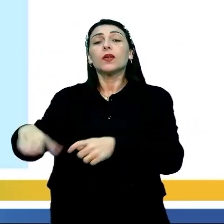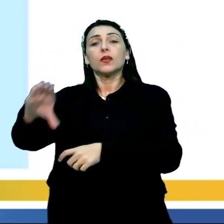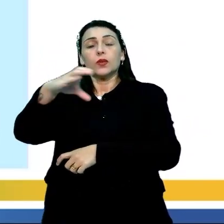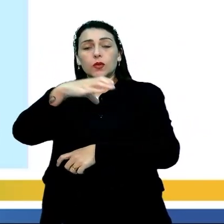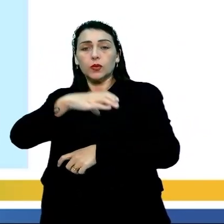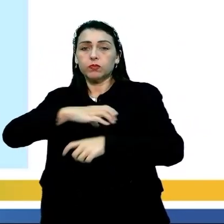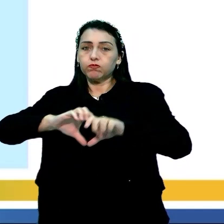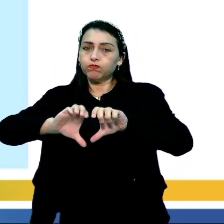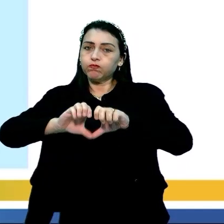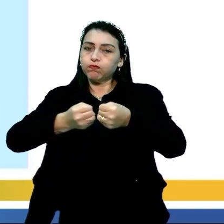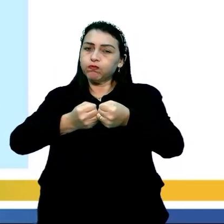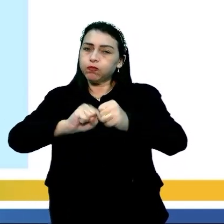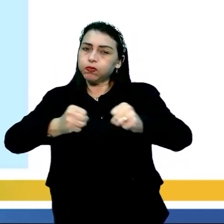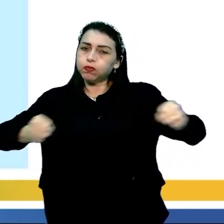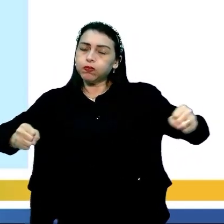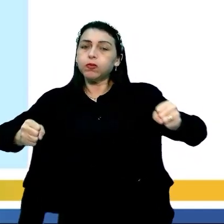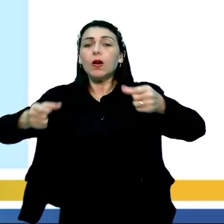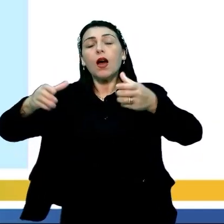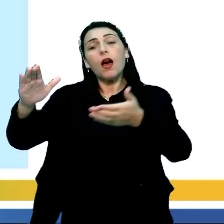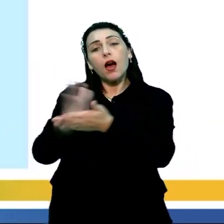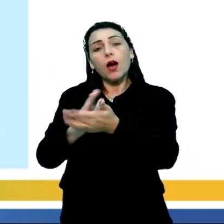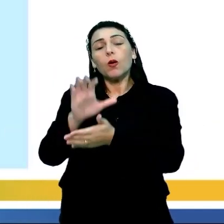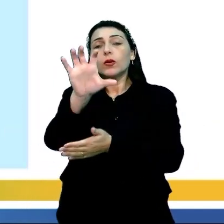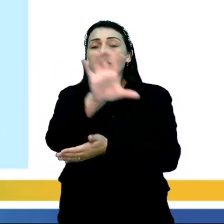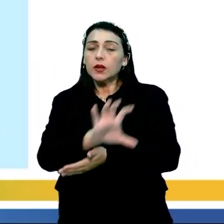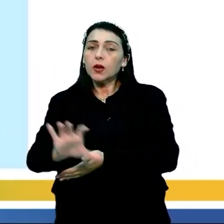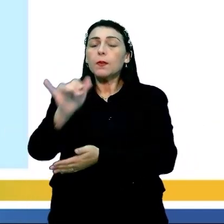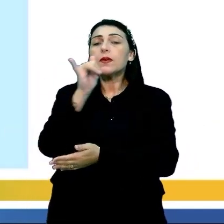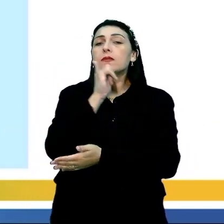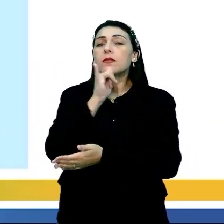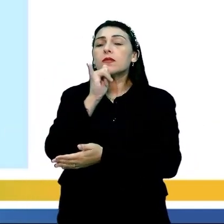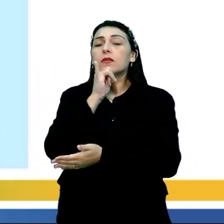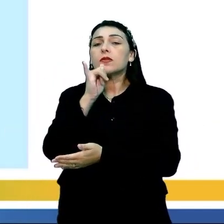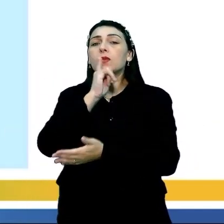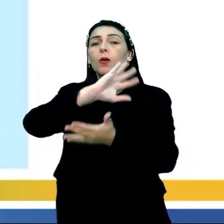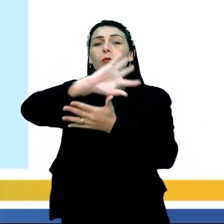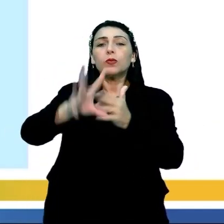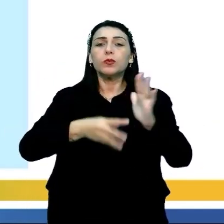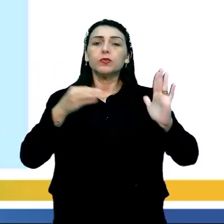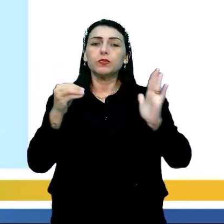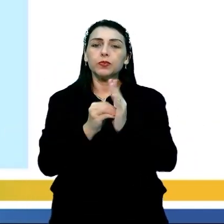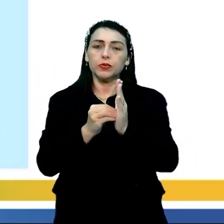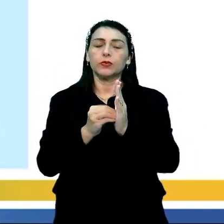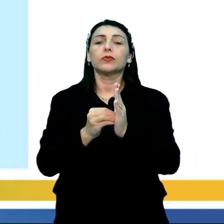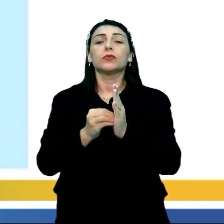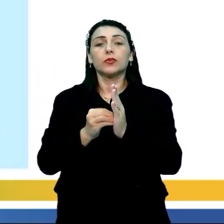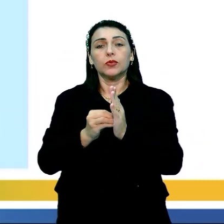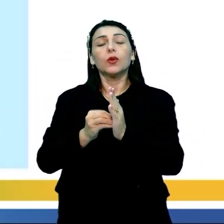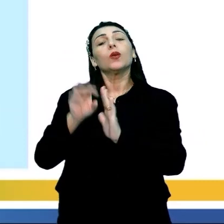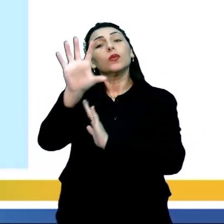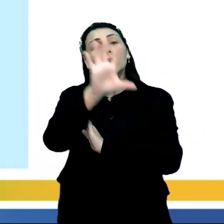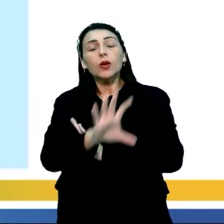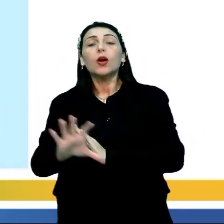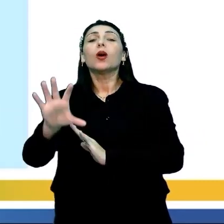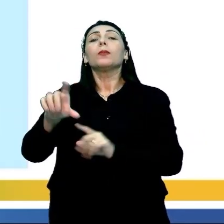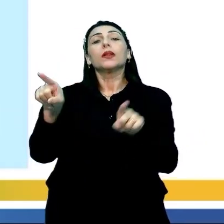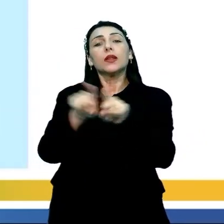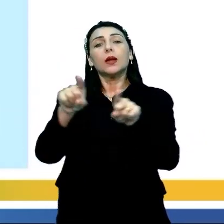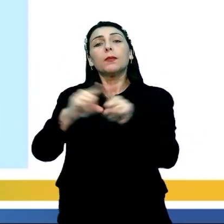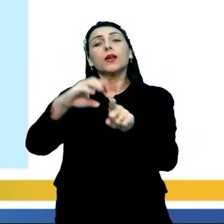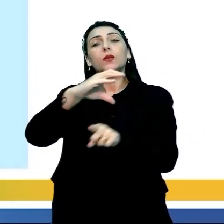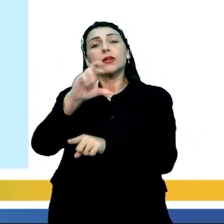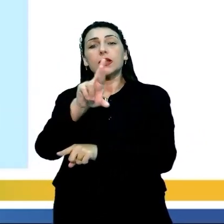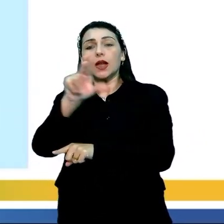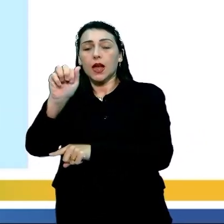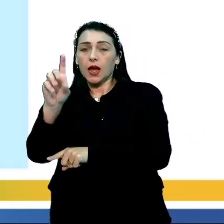em expansão em alguns domínios, como é o caso, por exemplo, do domínio amazônico. O domínio do Cerrado também, hoje, ele